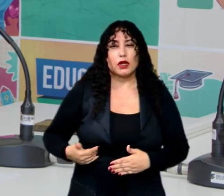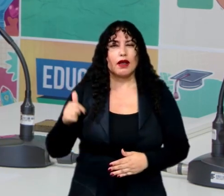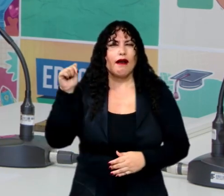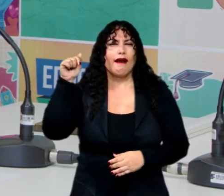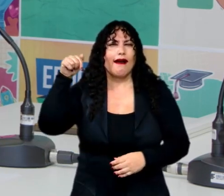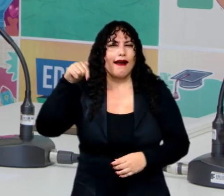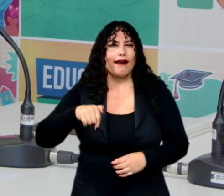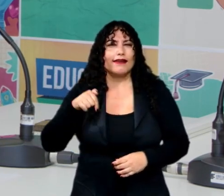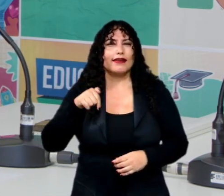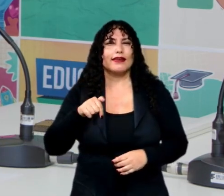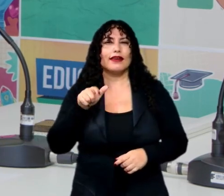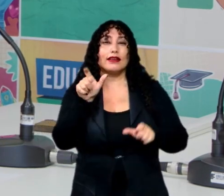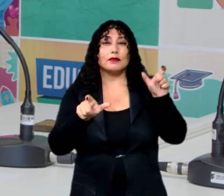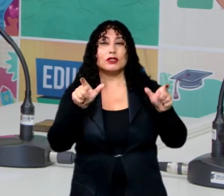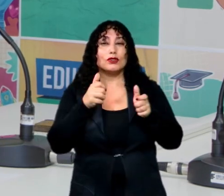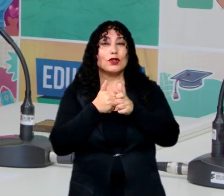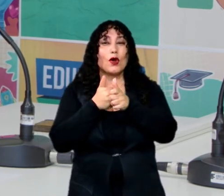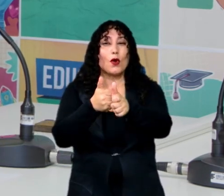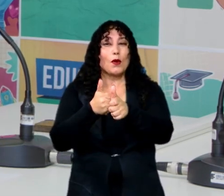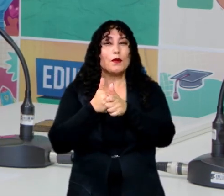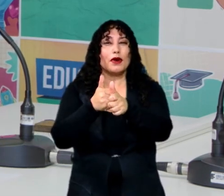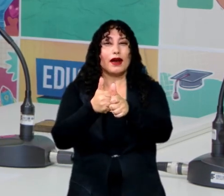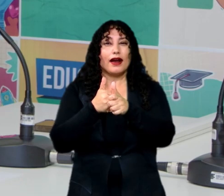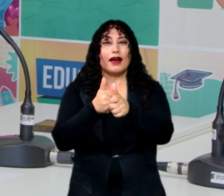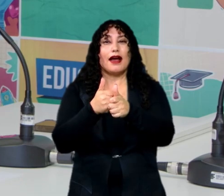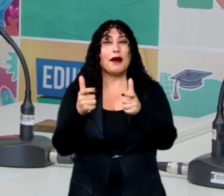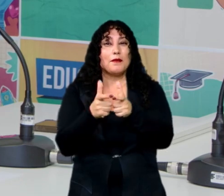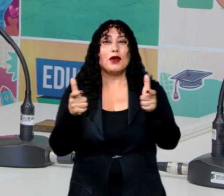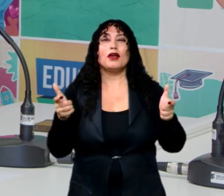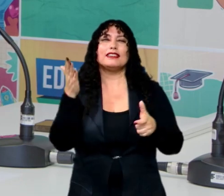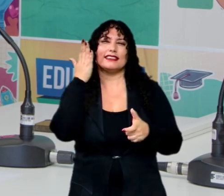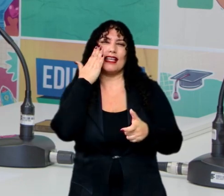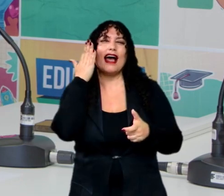aqui as pessoas que estão nos acompanhando, acho que a maioria